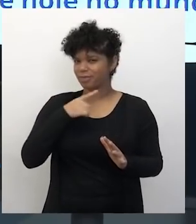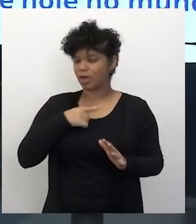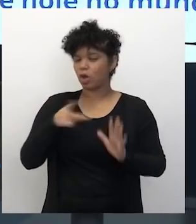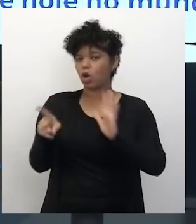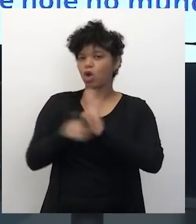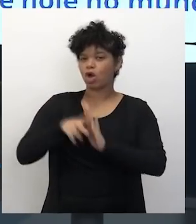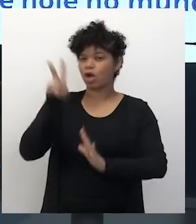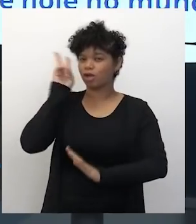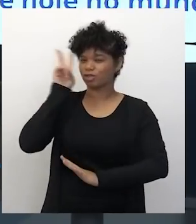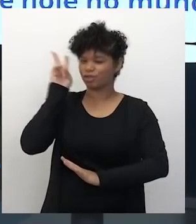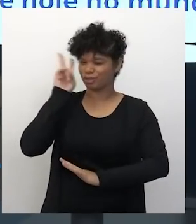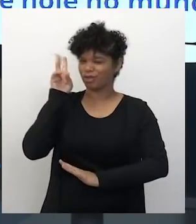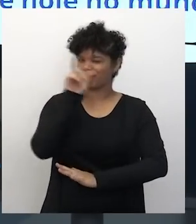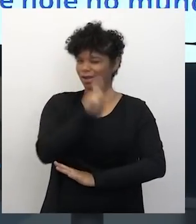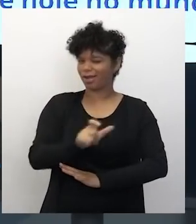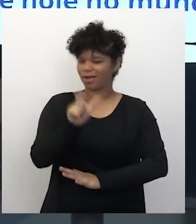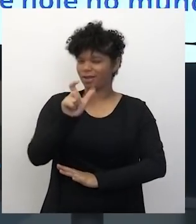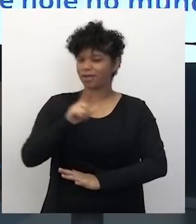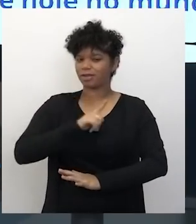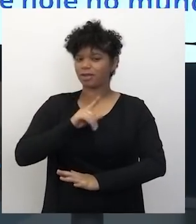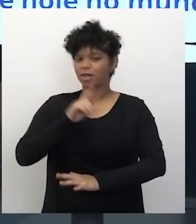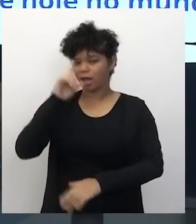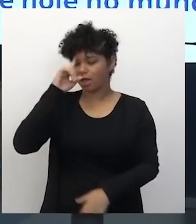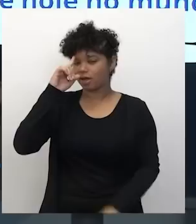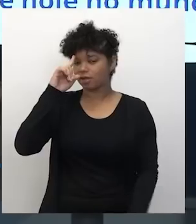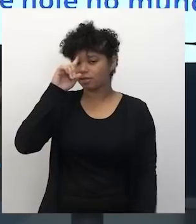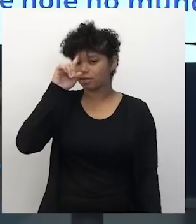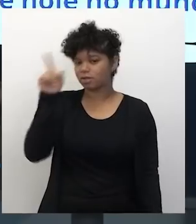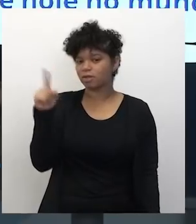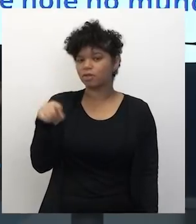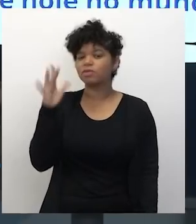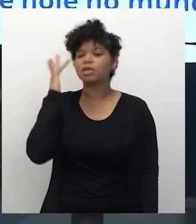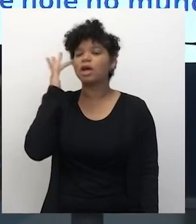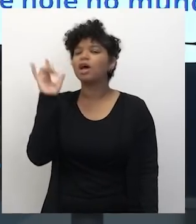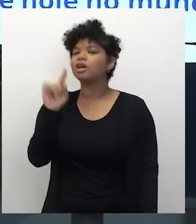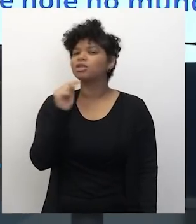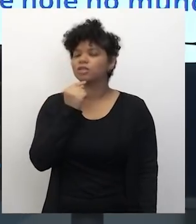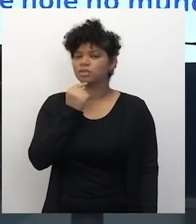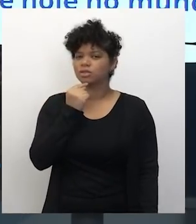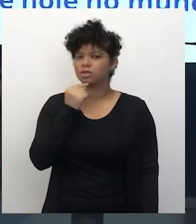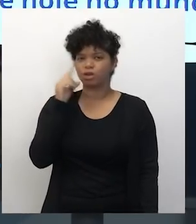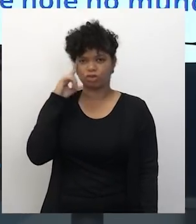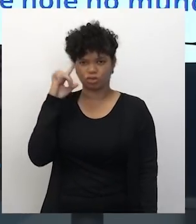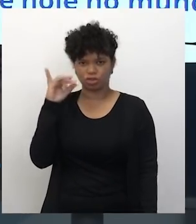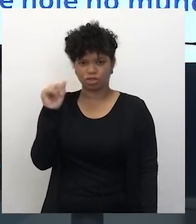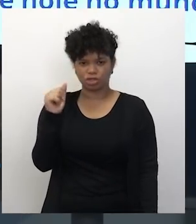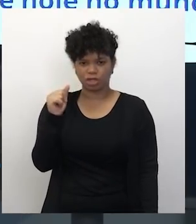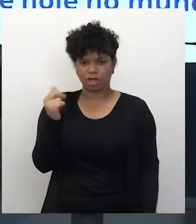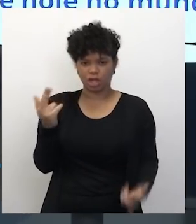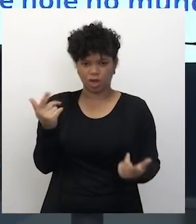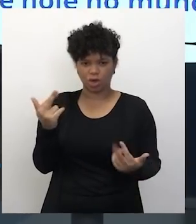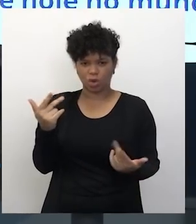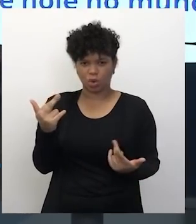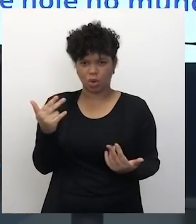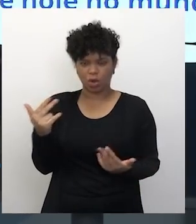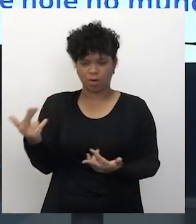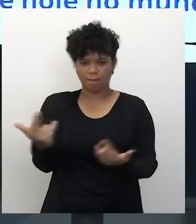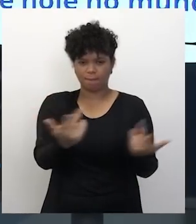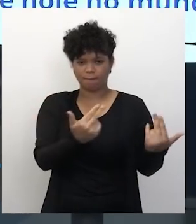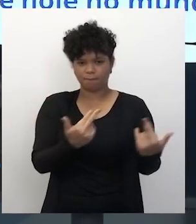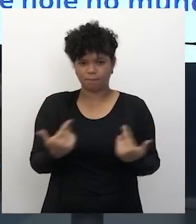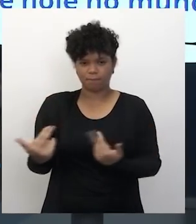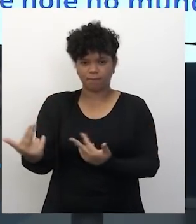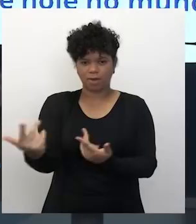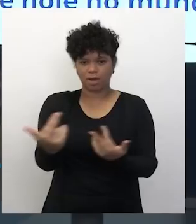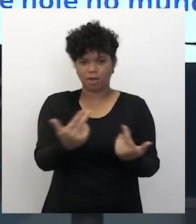criando algumas hipóteses. Que dia é hoje no mundo? Será que hoje é o mesmo dia para todas as